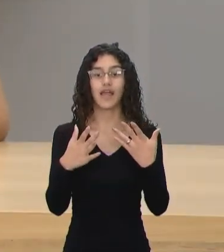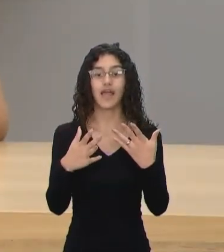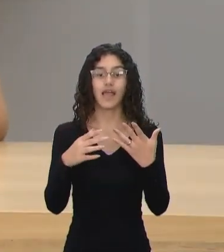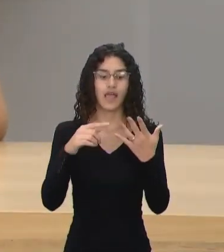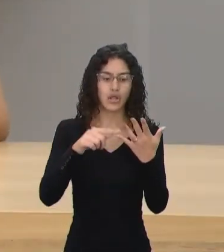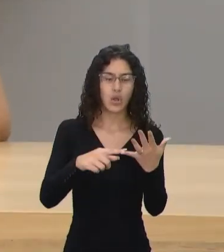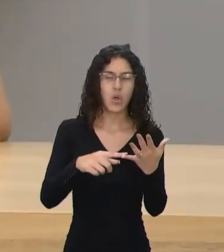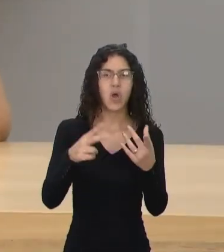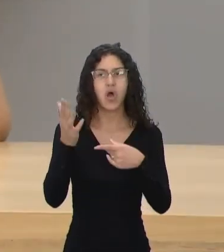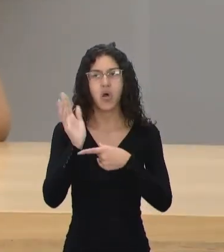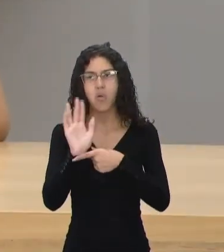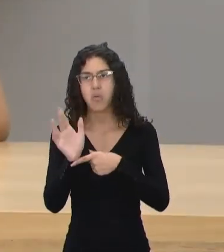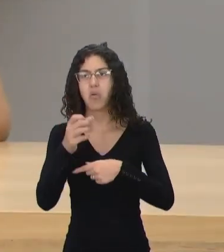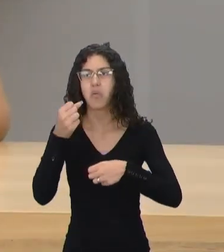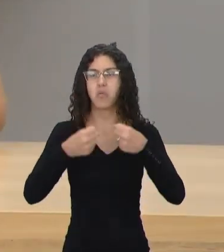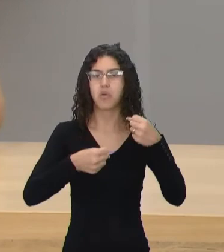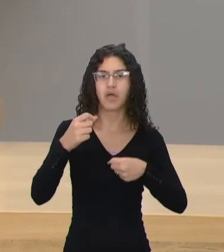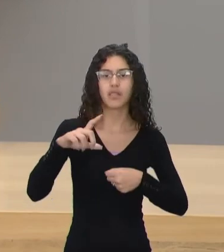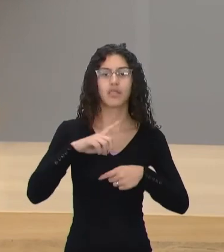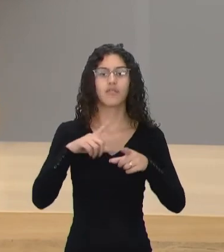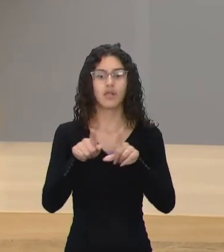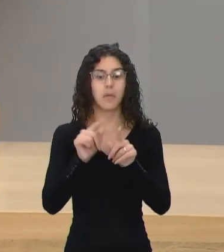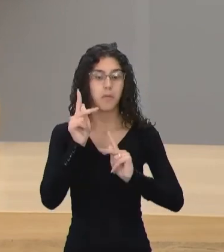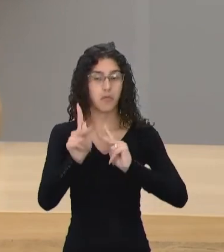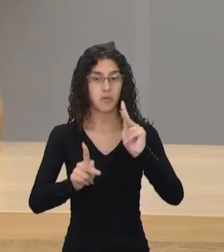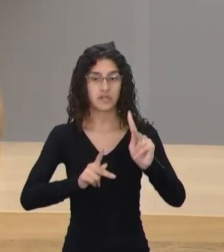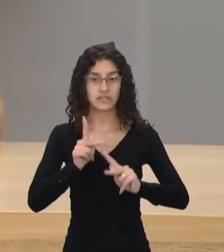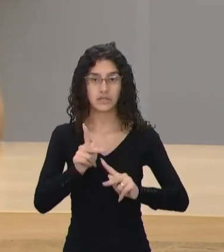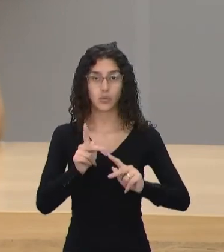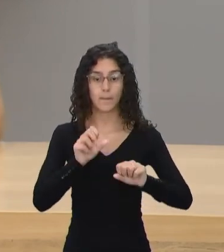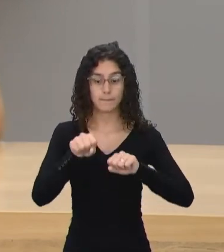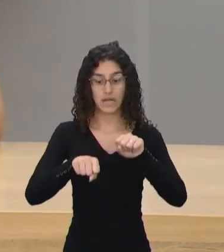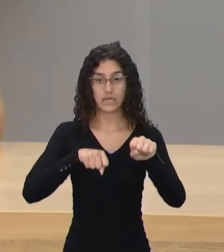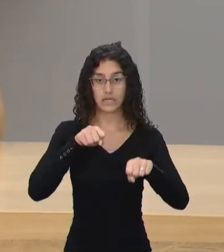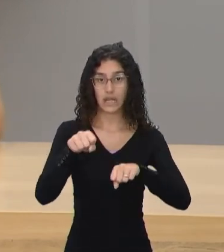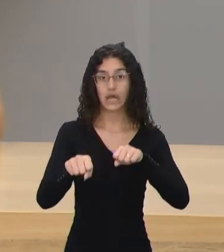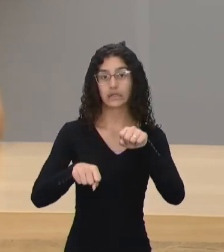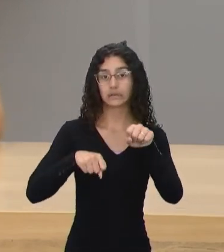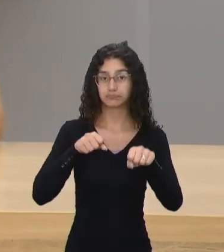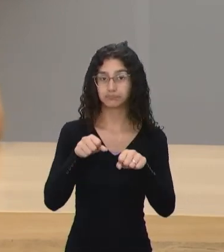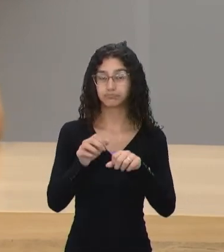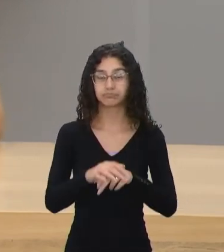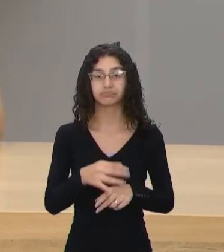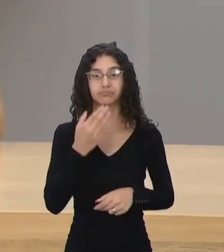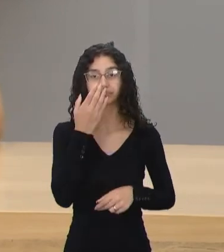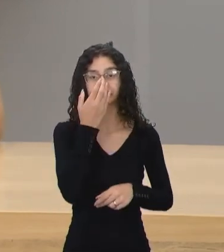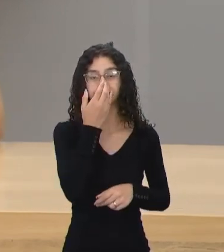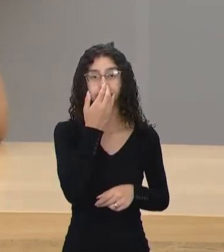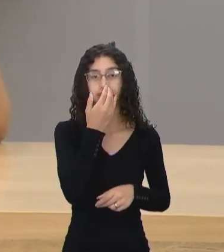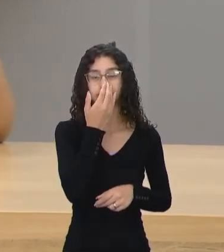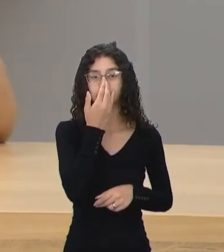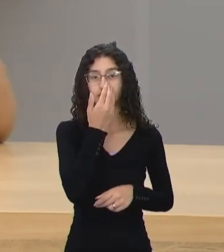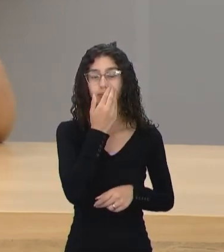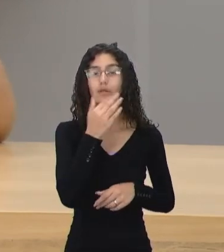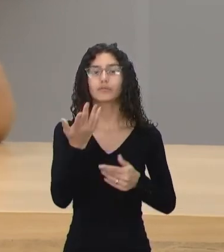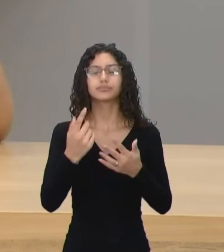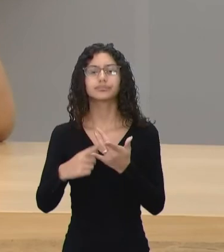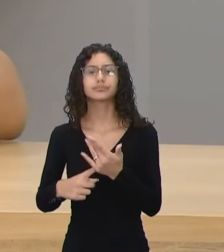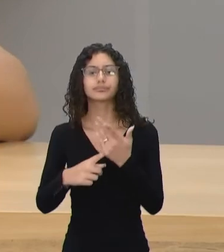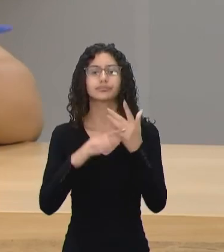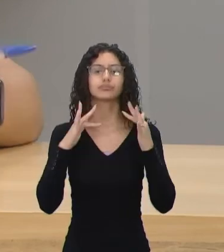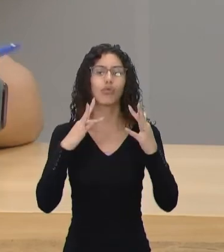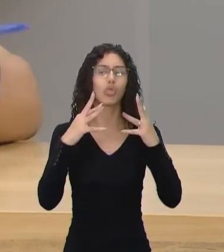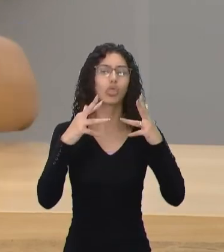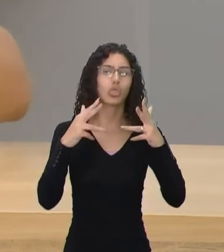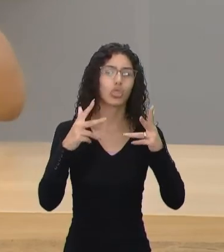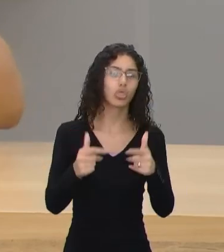automóvel, do cinema, houve a popularização da bicicleta e essas tecnologias, todas